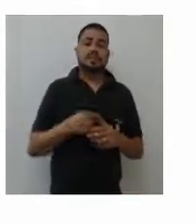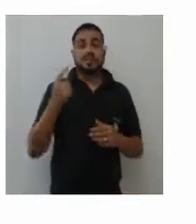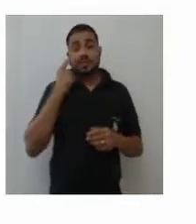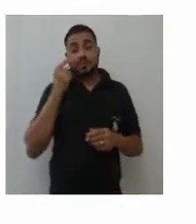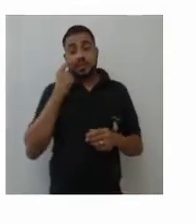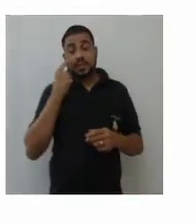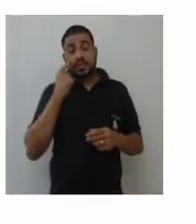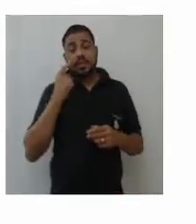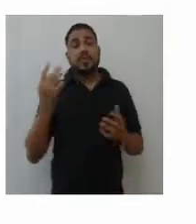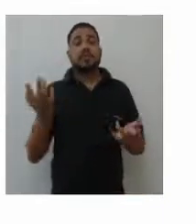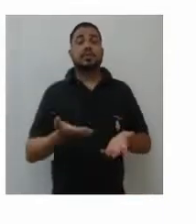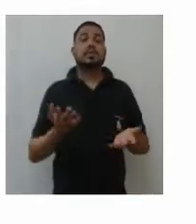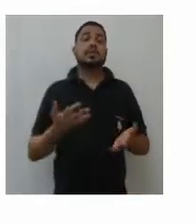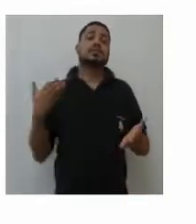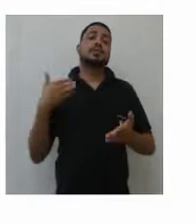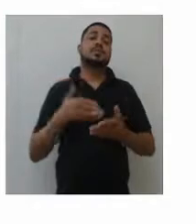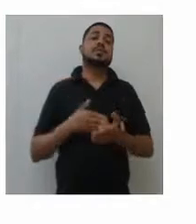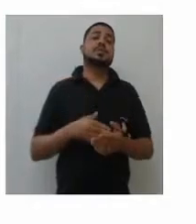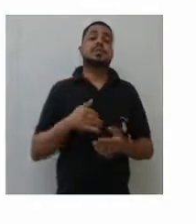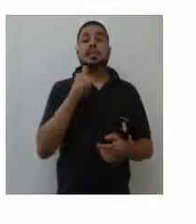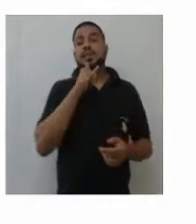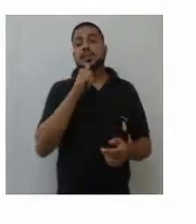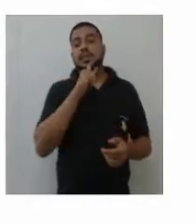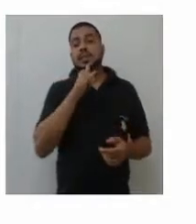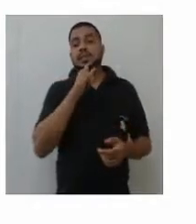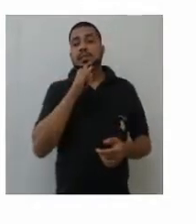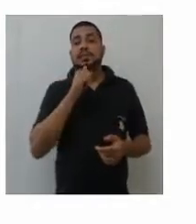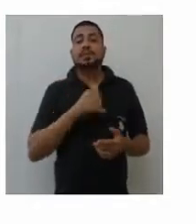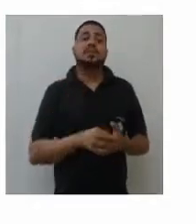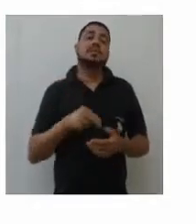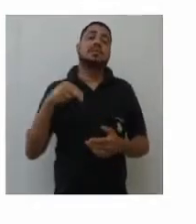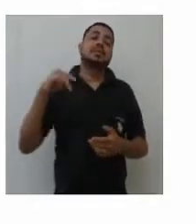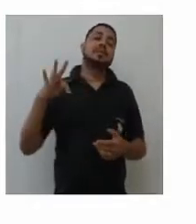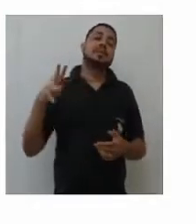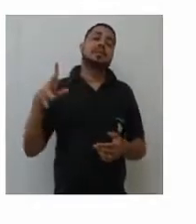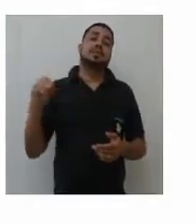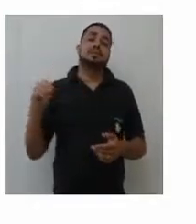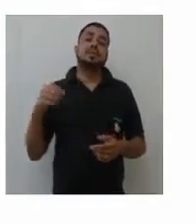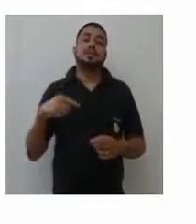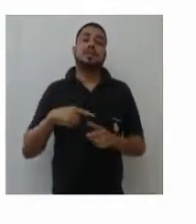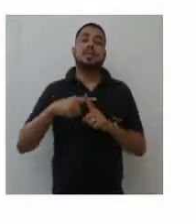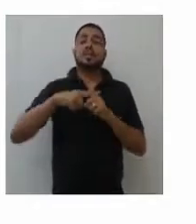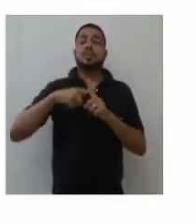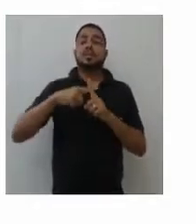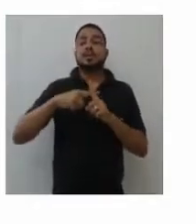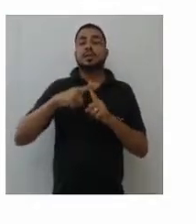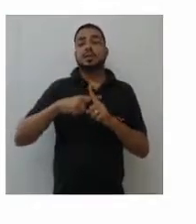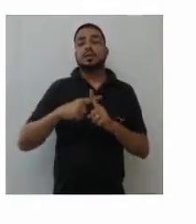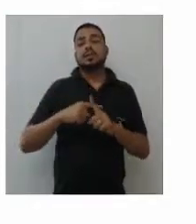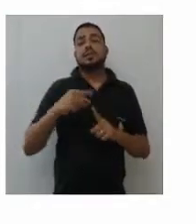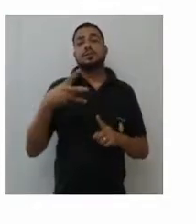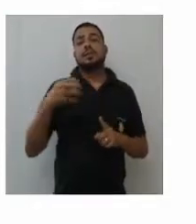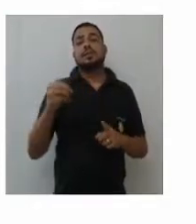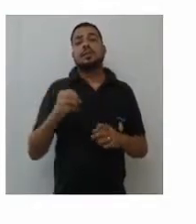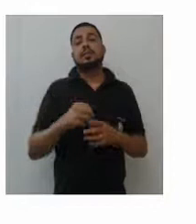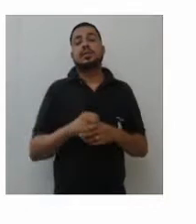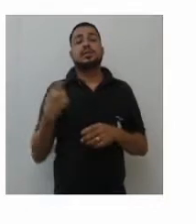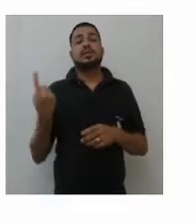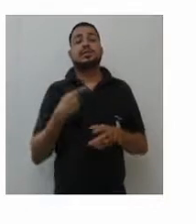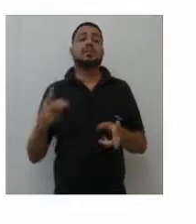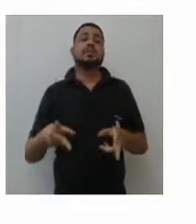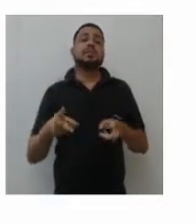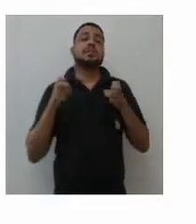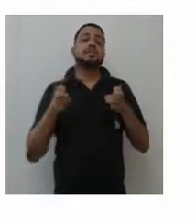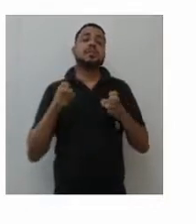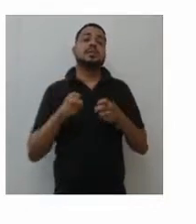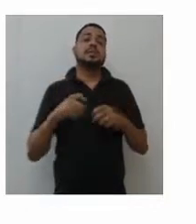agora o nosso último exemplo é continuando o nitrato de potássio, mas com a temperatura sendo de 30 graus Celsius. Olha o que nós observamos.